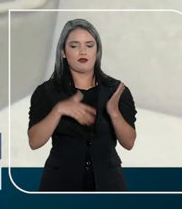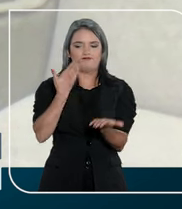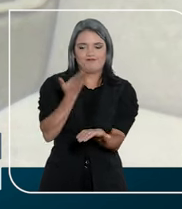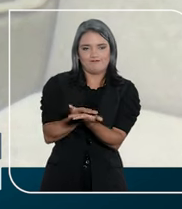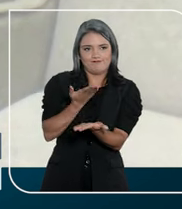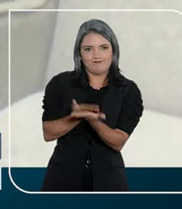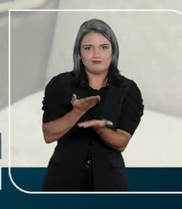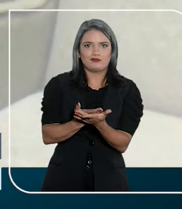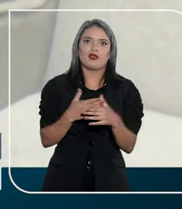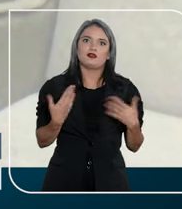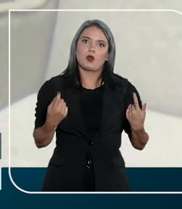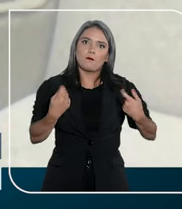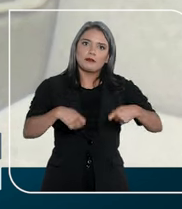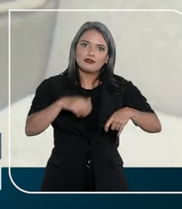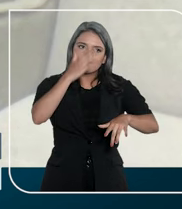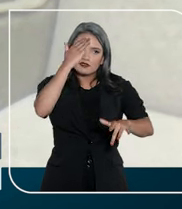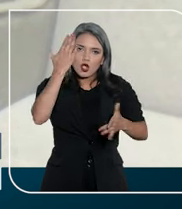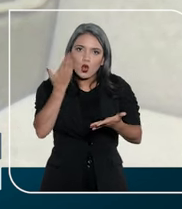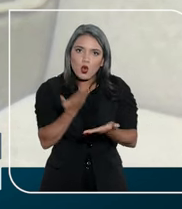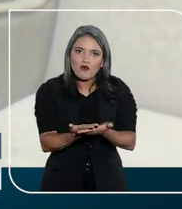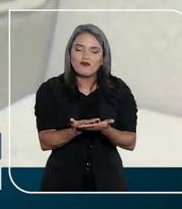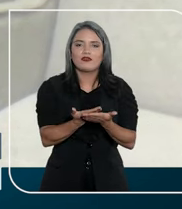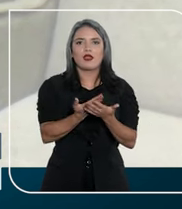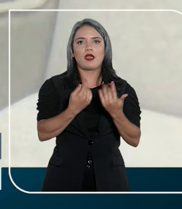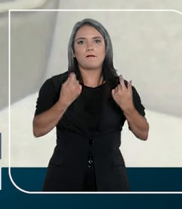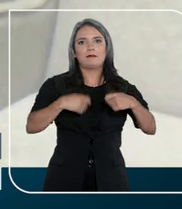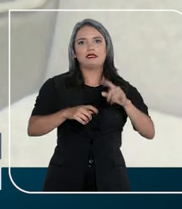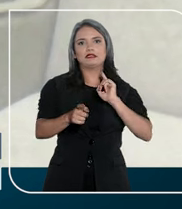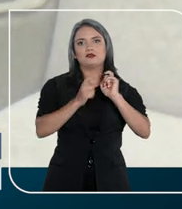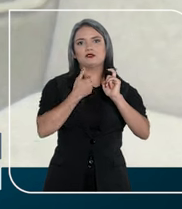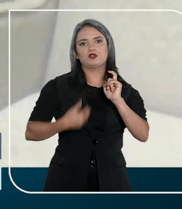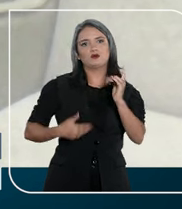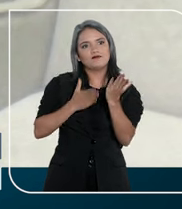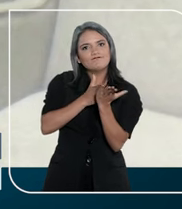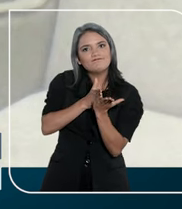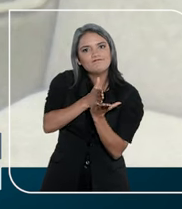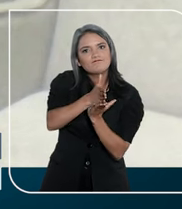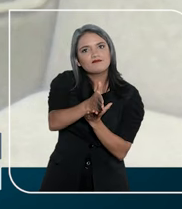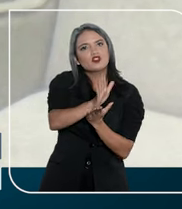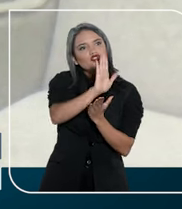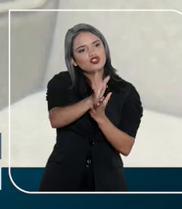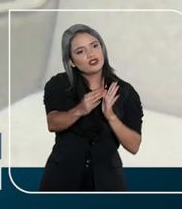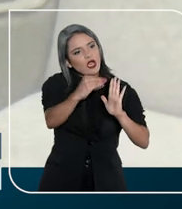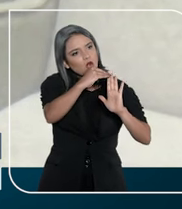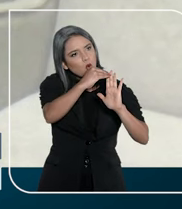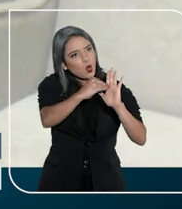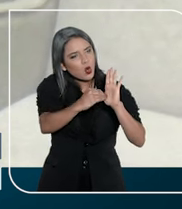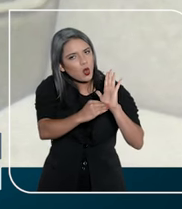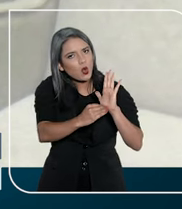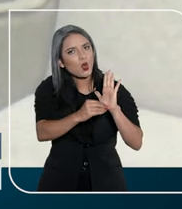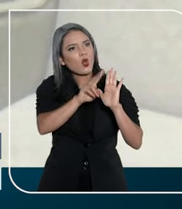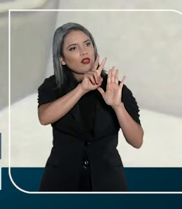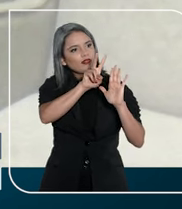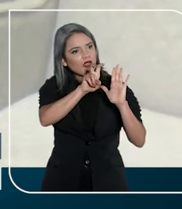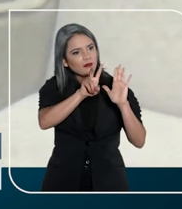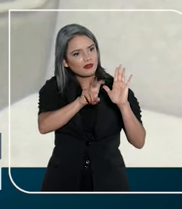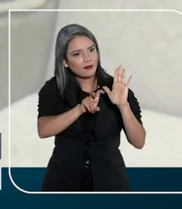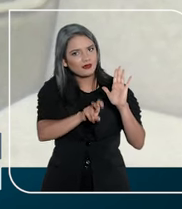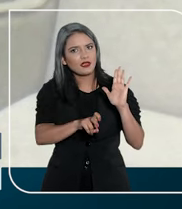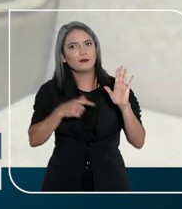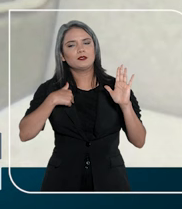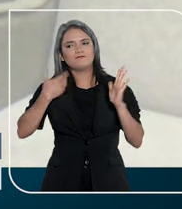da confiança recíproca, da lealdade da administração pública, que afirmou ali no edital, com todas as letras, que irá